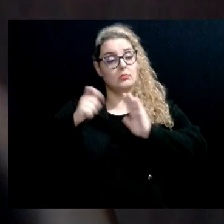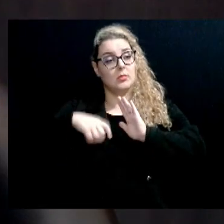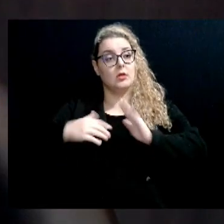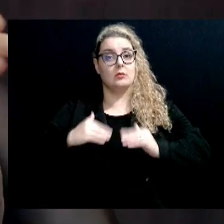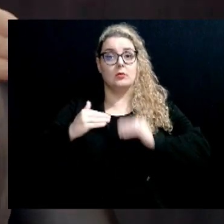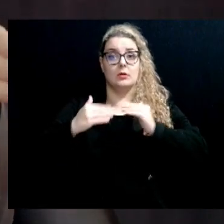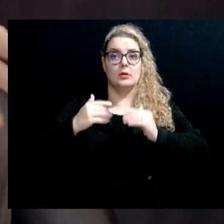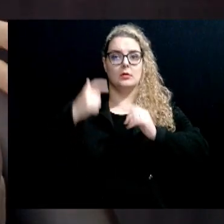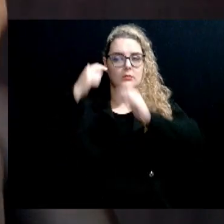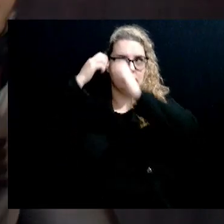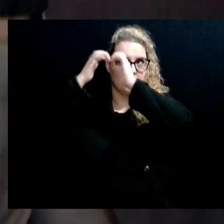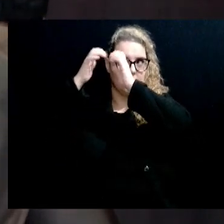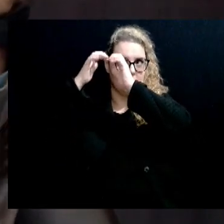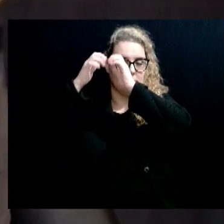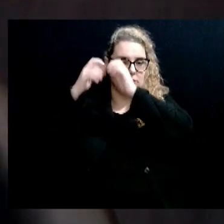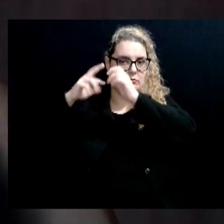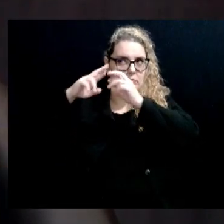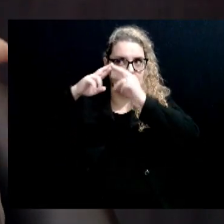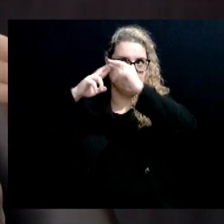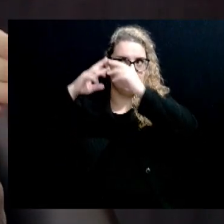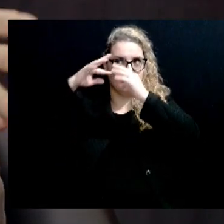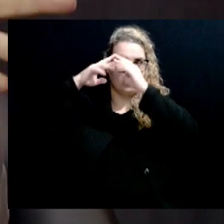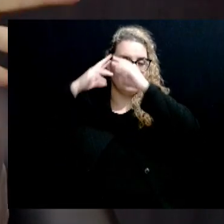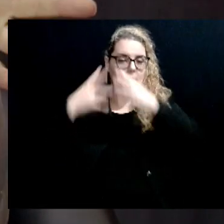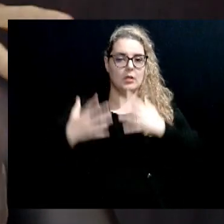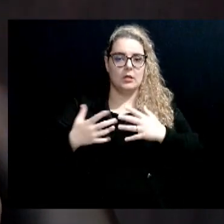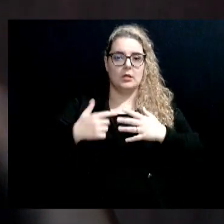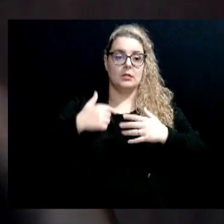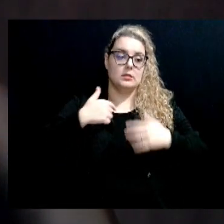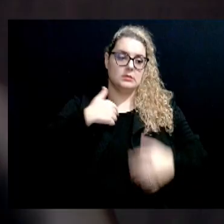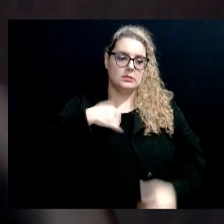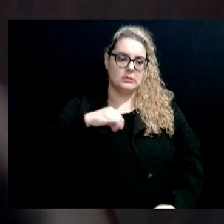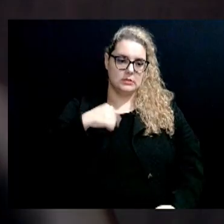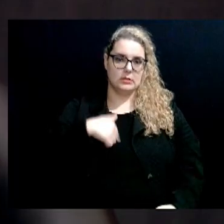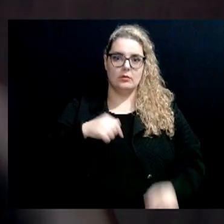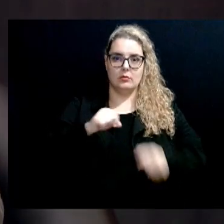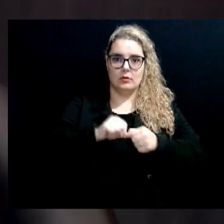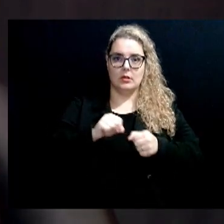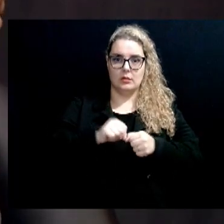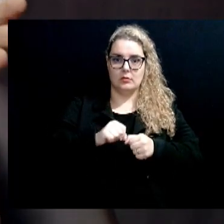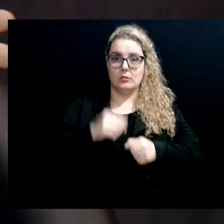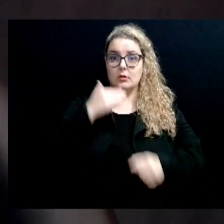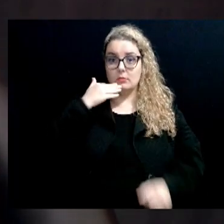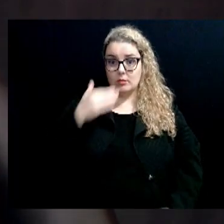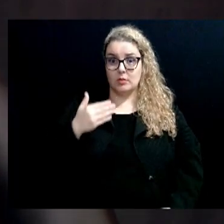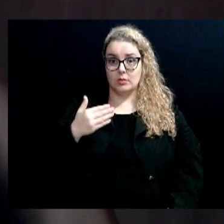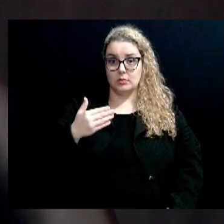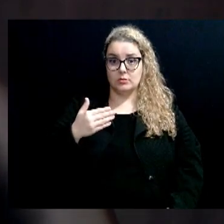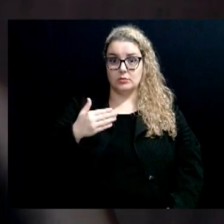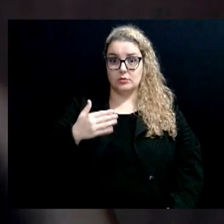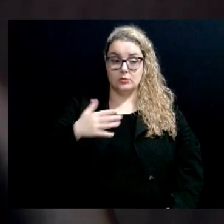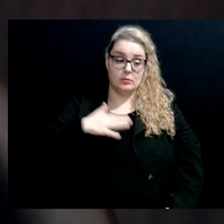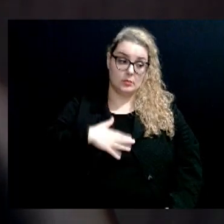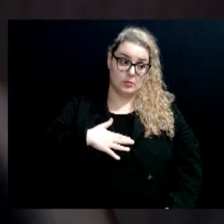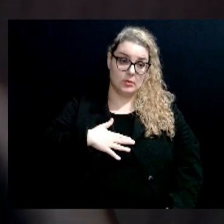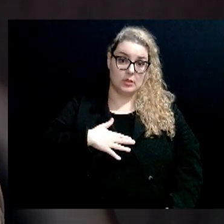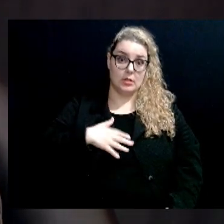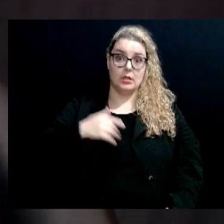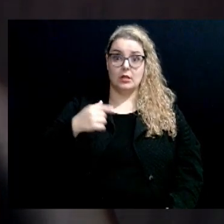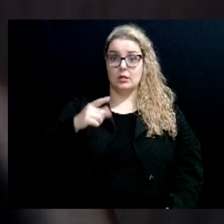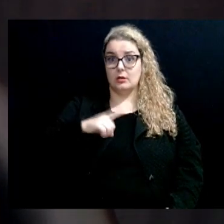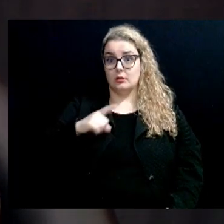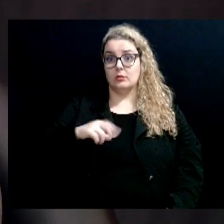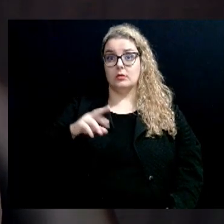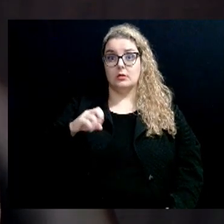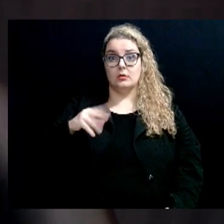aprendem que se eu me anulo, entre aspas, assim, se eu faço o que me é solicitado, em algum momento eu sou recompensado por isso, porque eu evito conflitos, eu